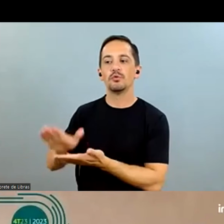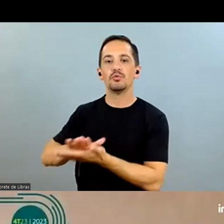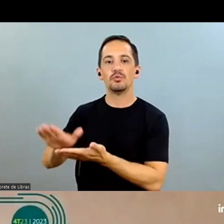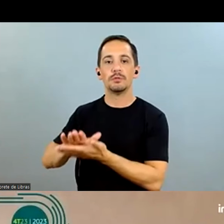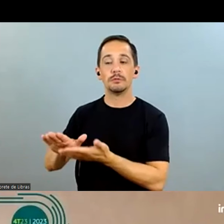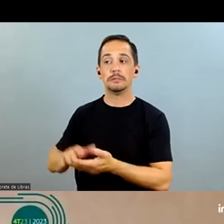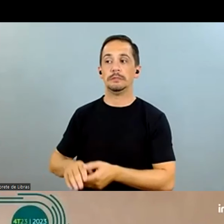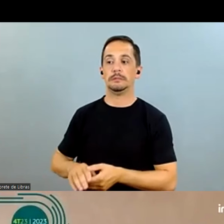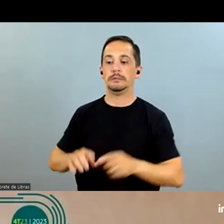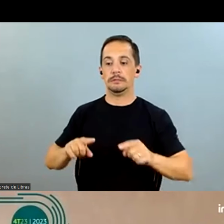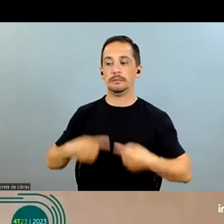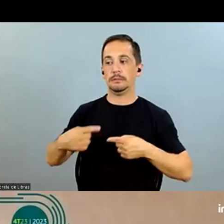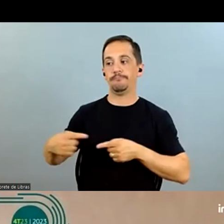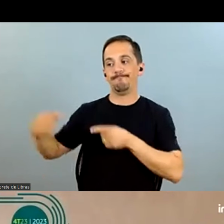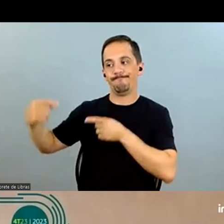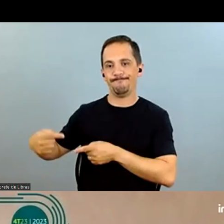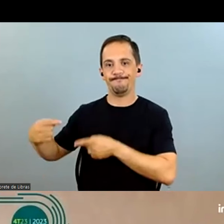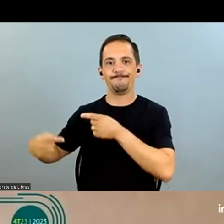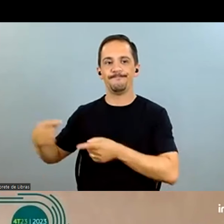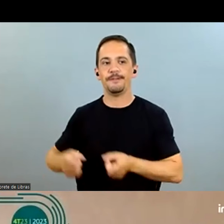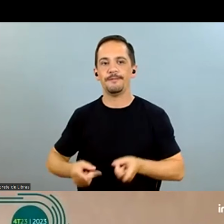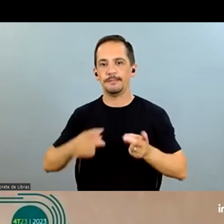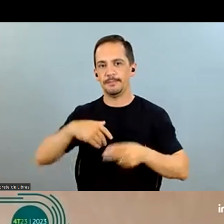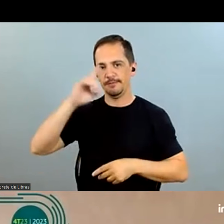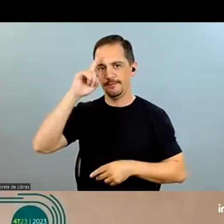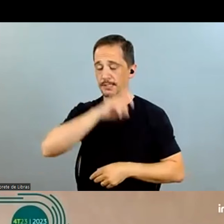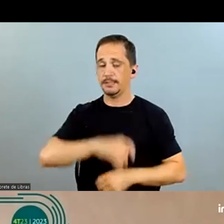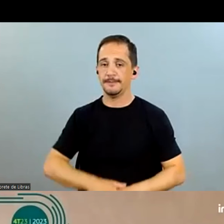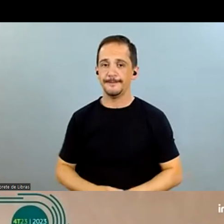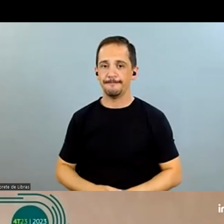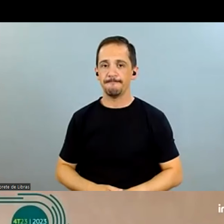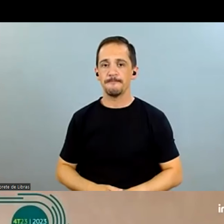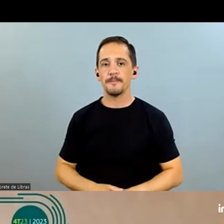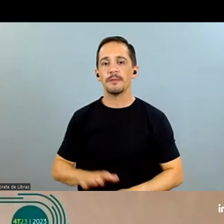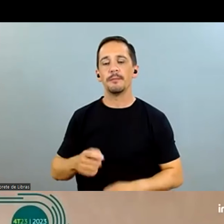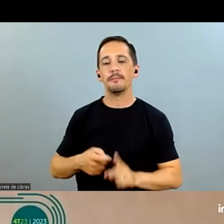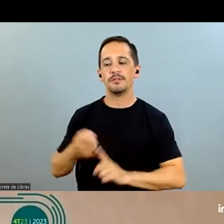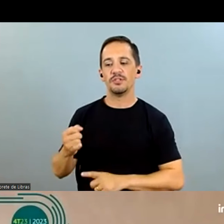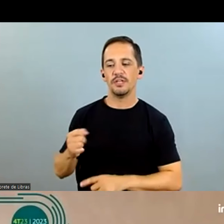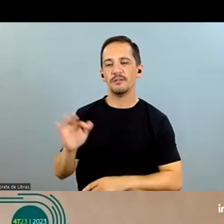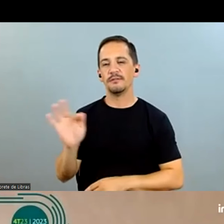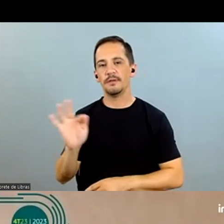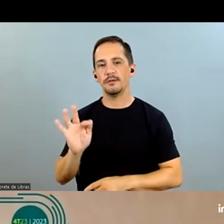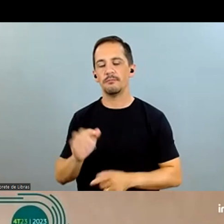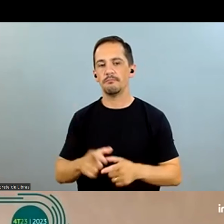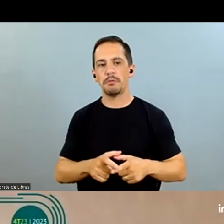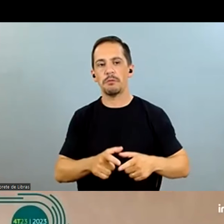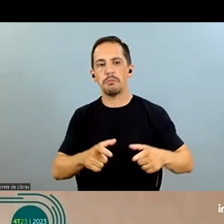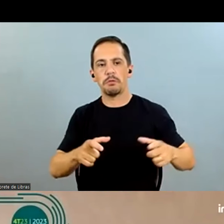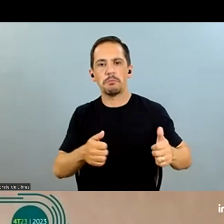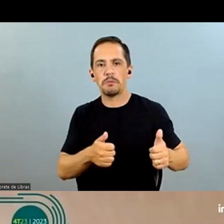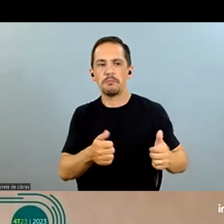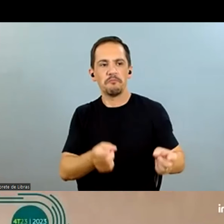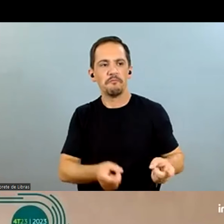venda na medida que o mercado cresce né como tá crescendo aí em dezembro janeiro nós não devemos ter ter dificuldade de vendas